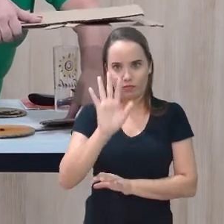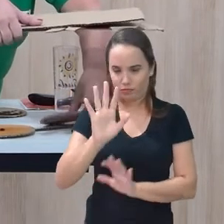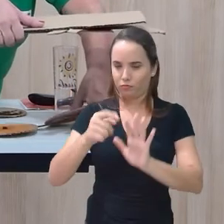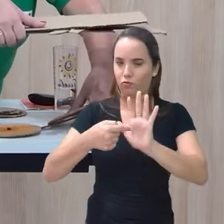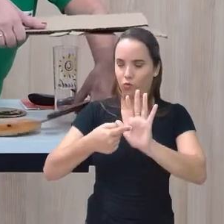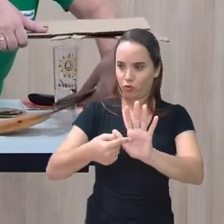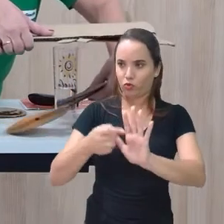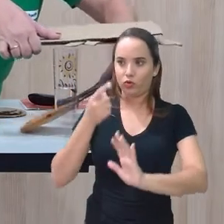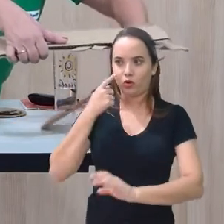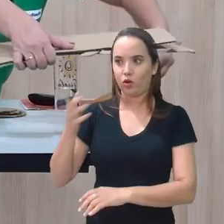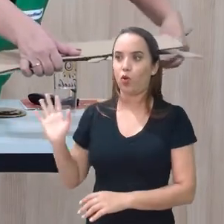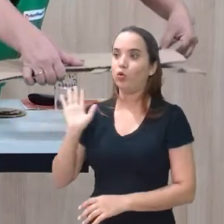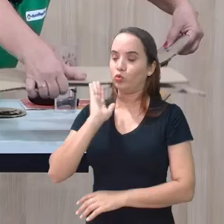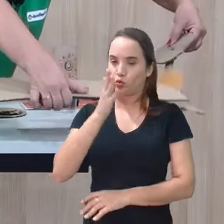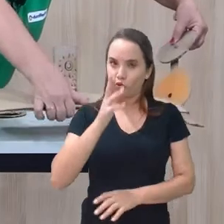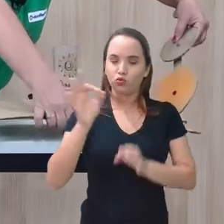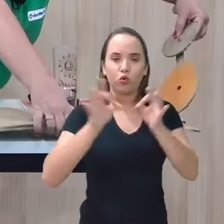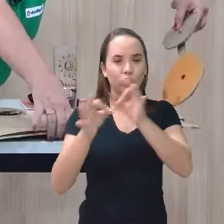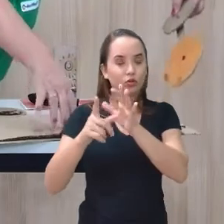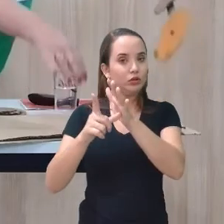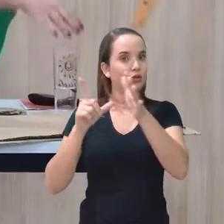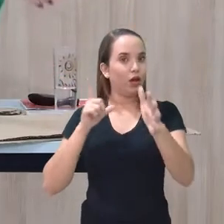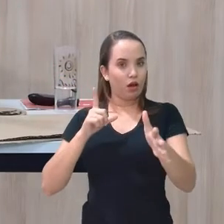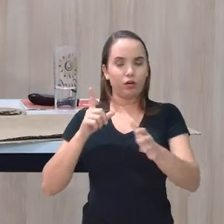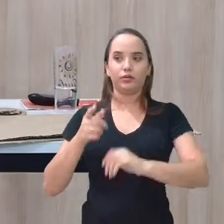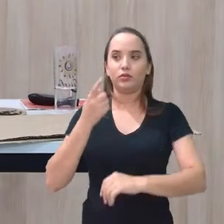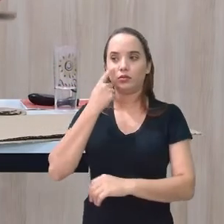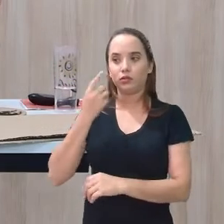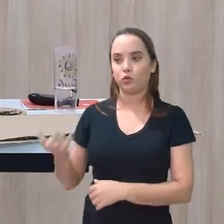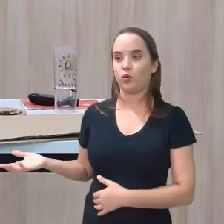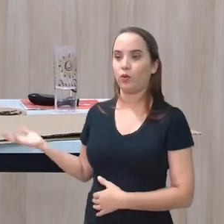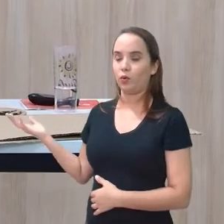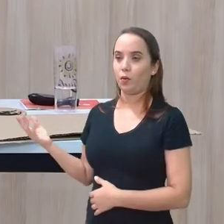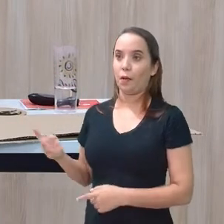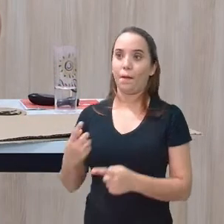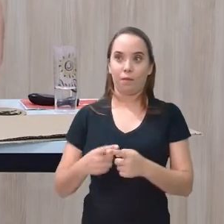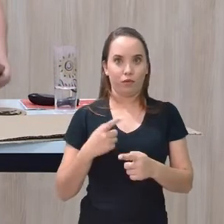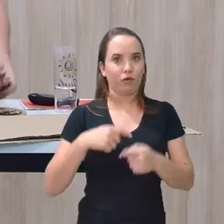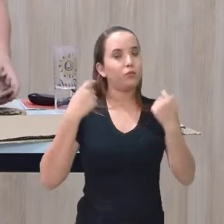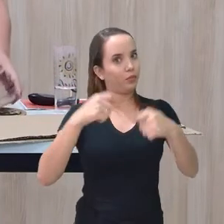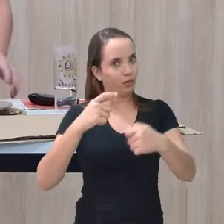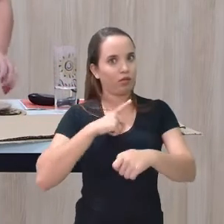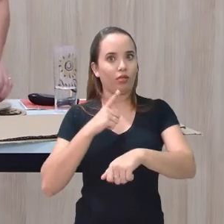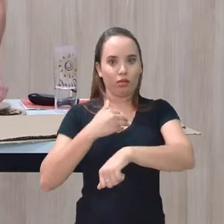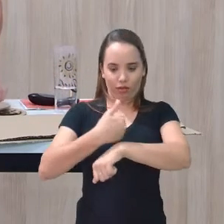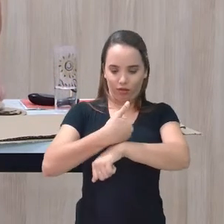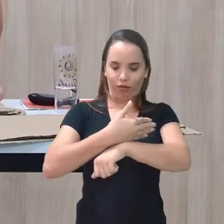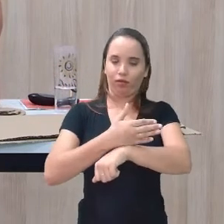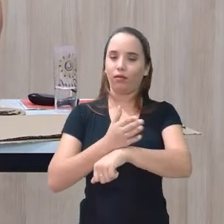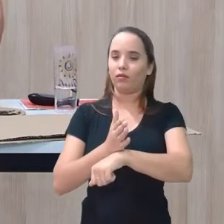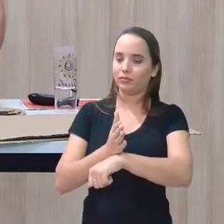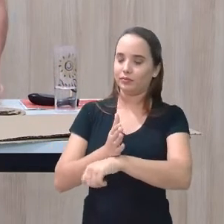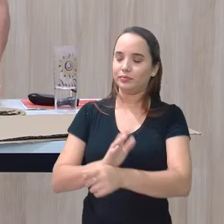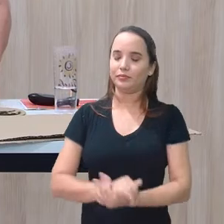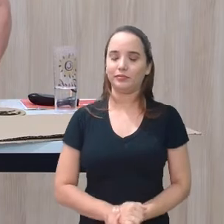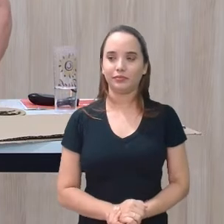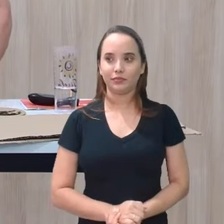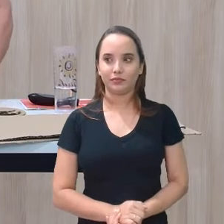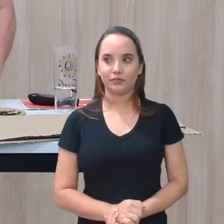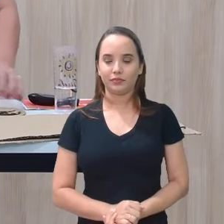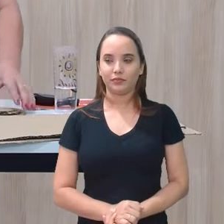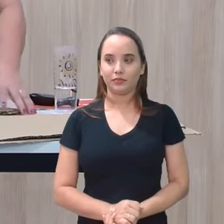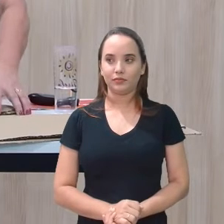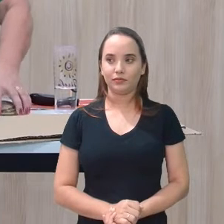né, que eu trouxe um aqui, prontinho, para a gente ganhar tempo. Então, deixa eu desmontar ele aqui para vocês